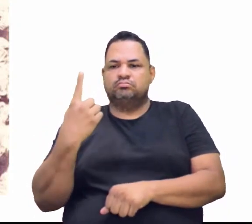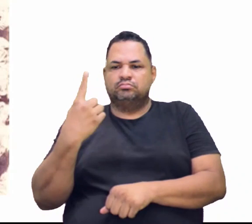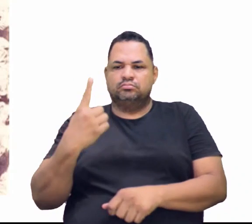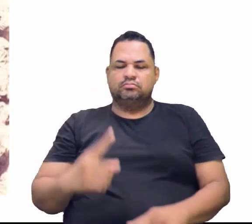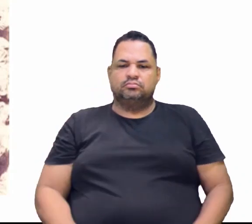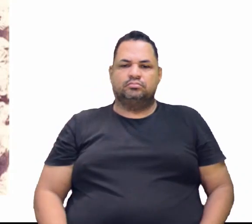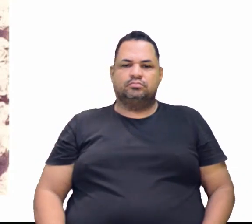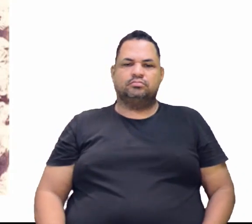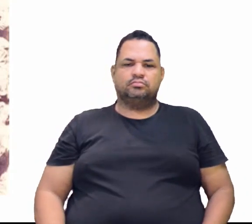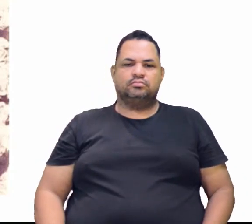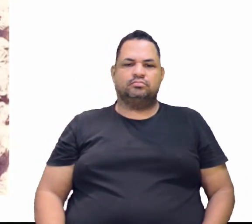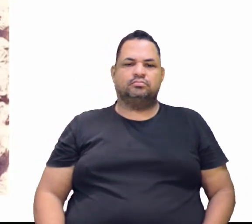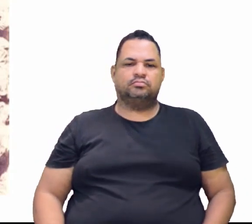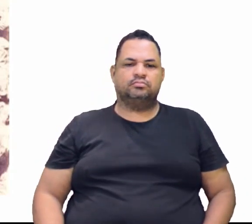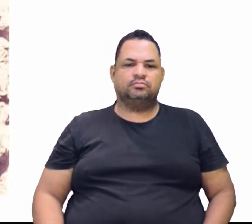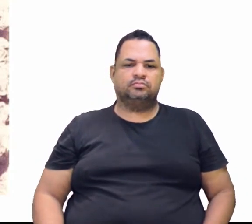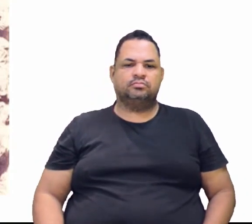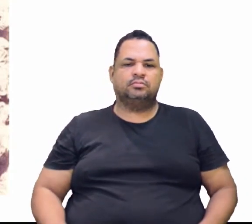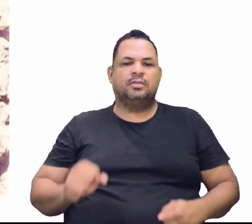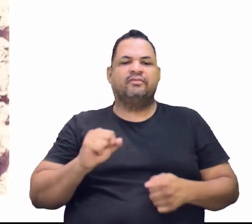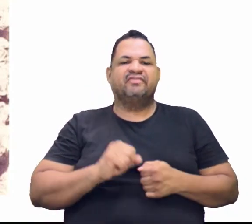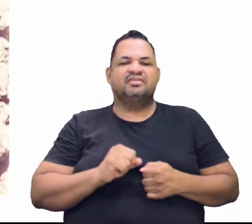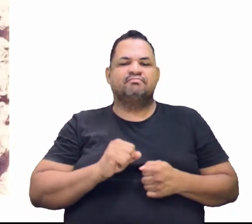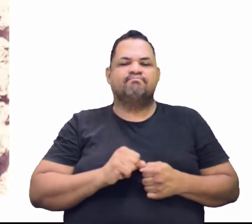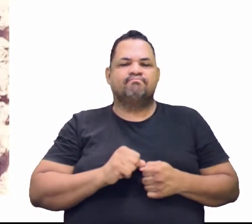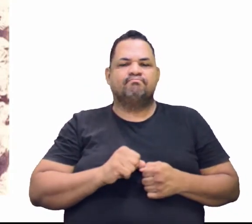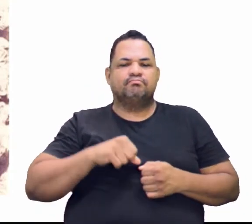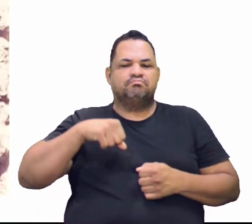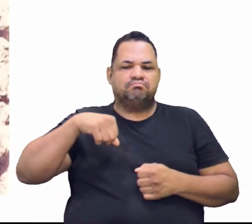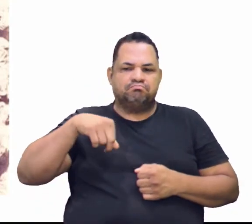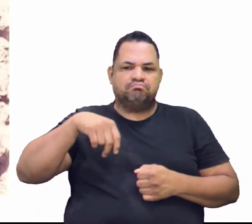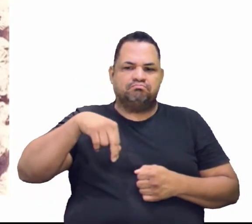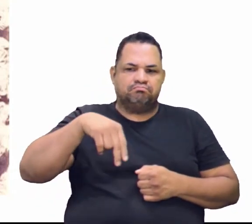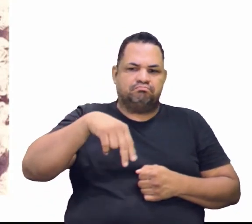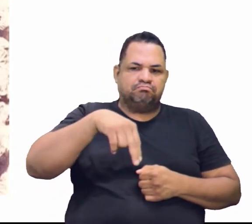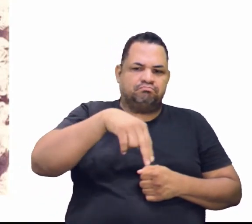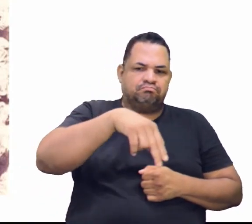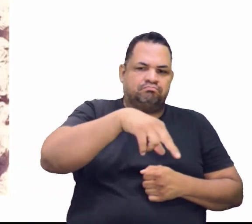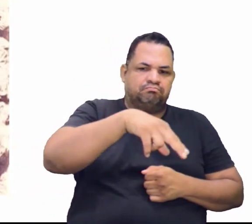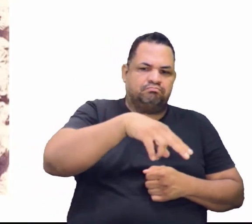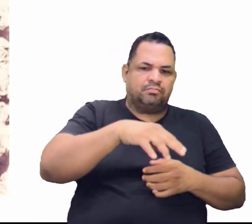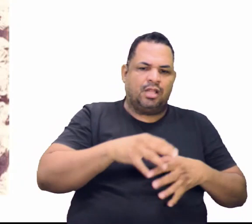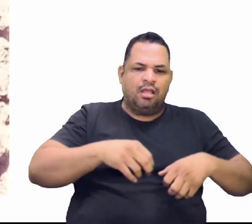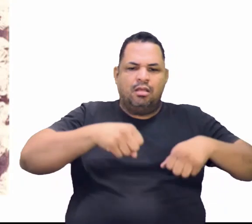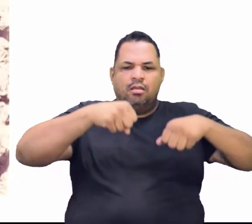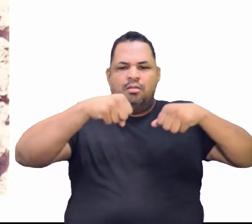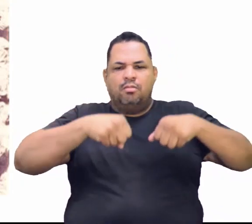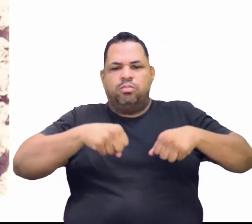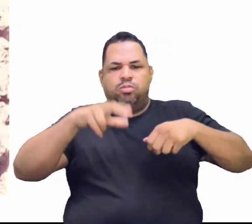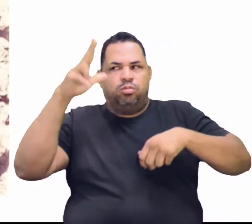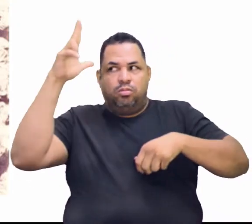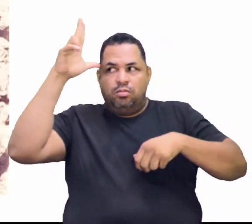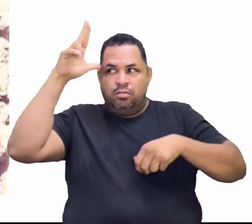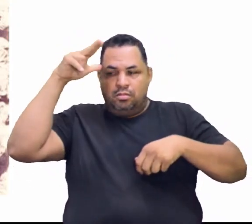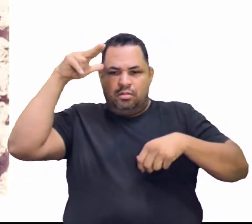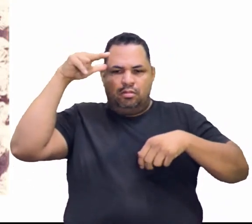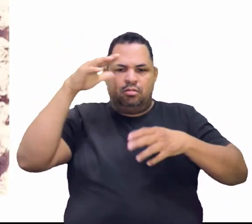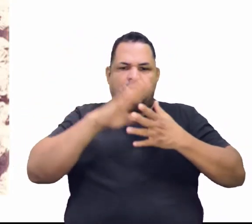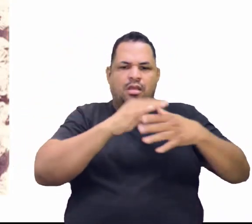você imagina fazendo esse trajeto a pé, em lombo de mula, em lombo de